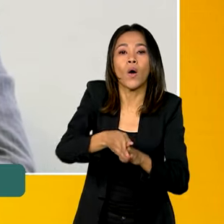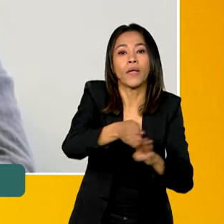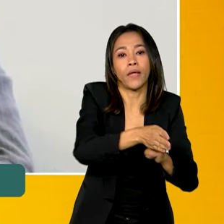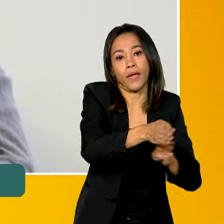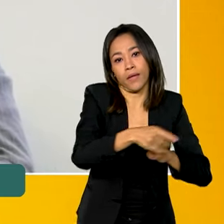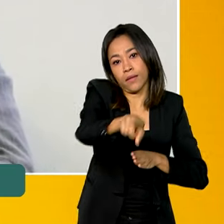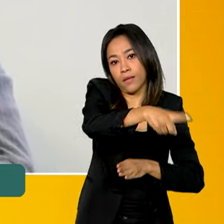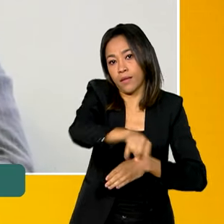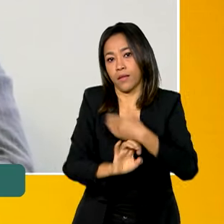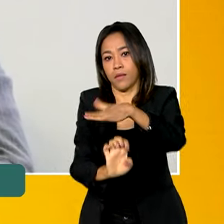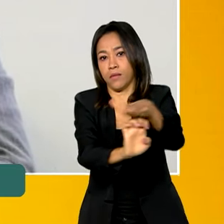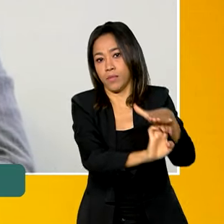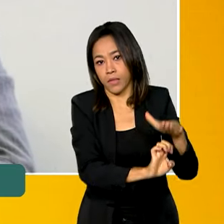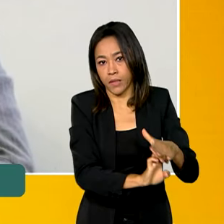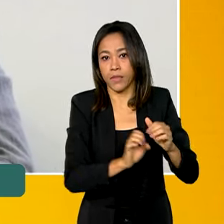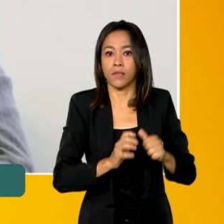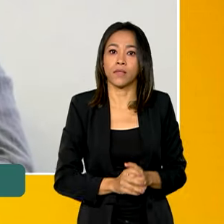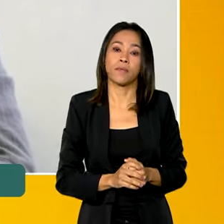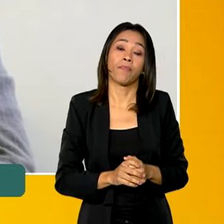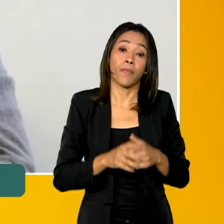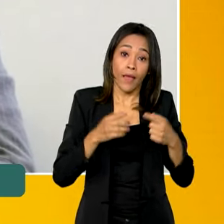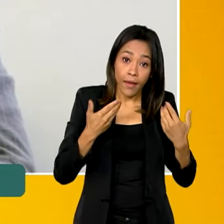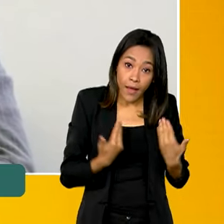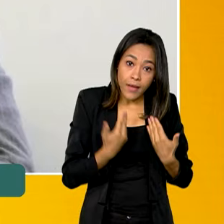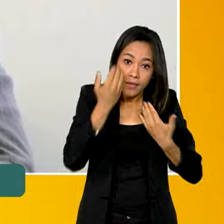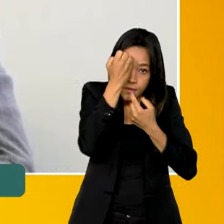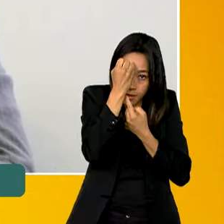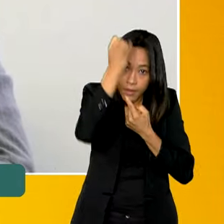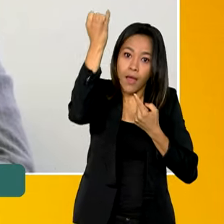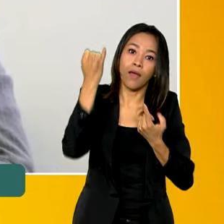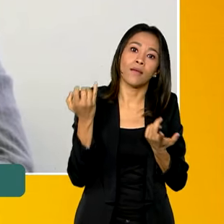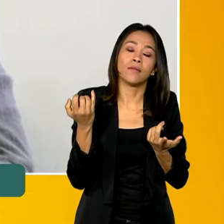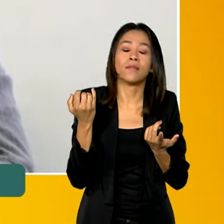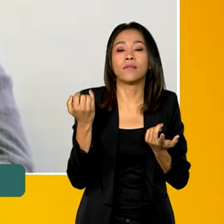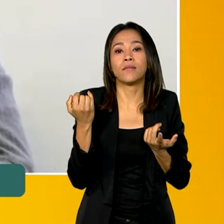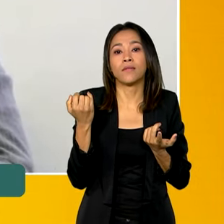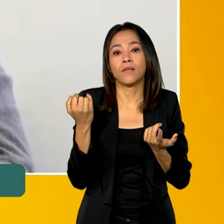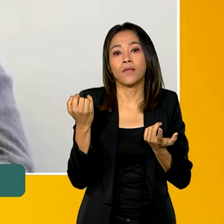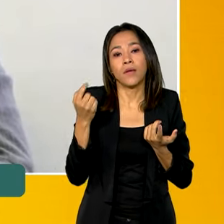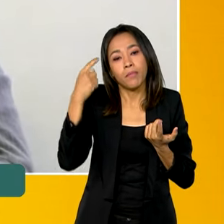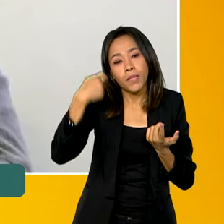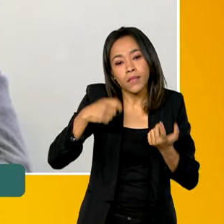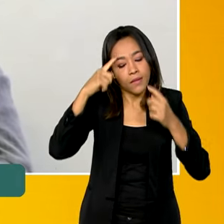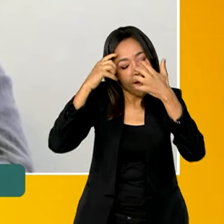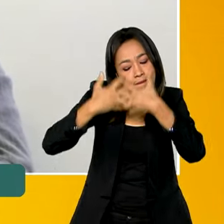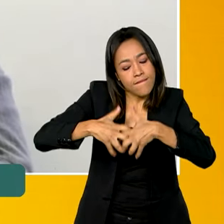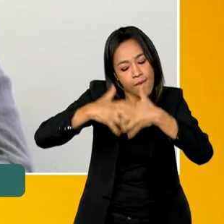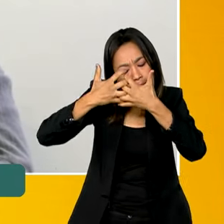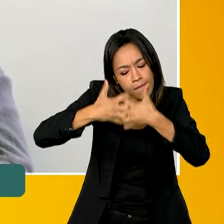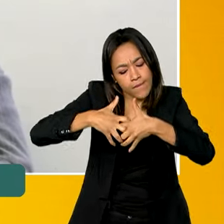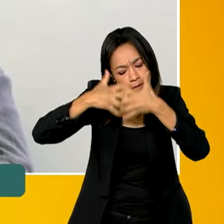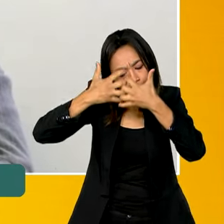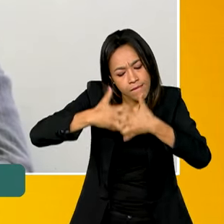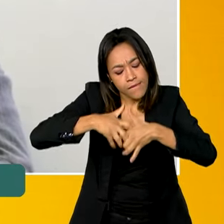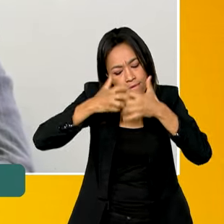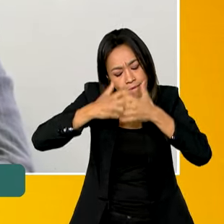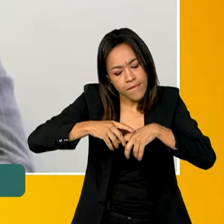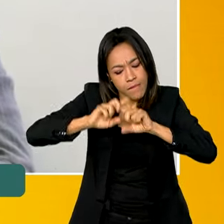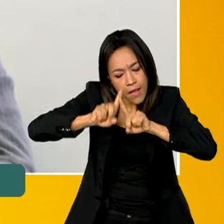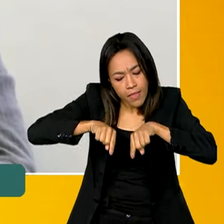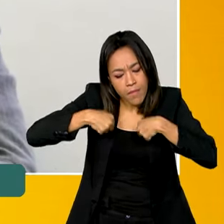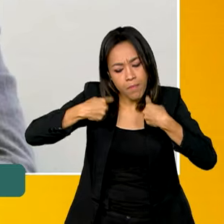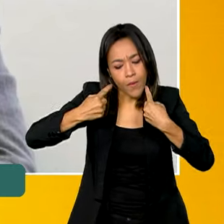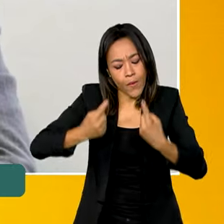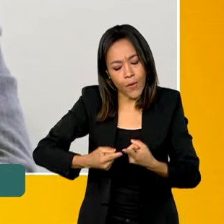formadas Ah que essas ideias consigam ah amadurecer a ponto de virarem a provas de